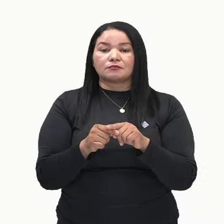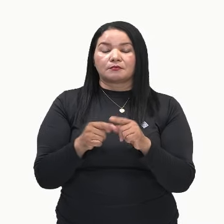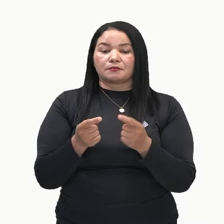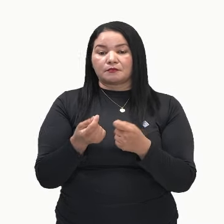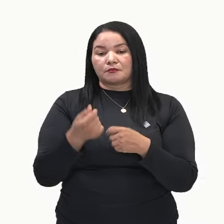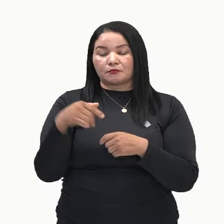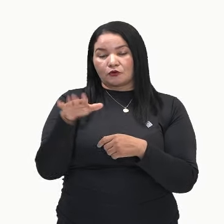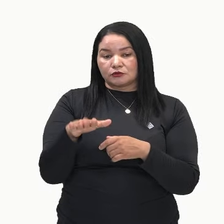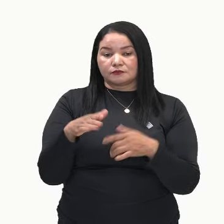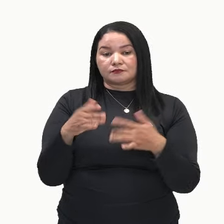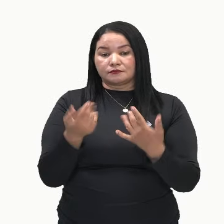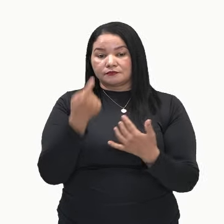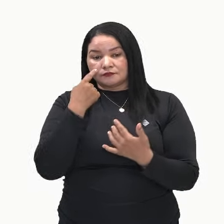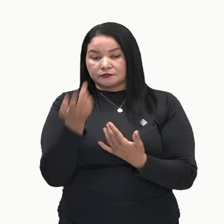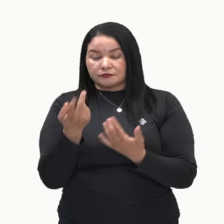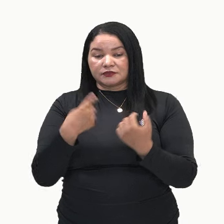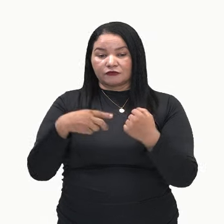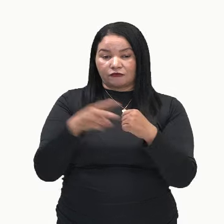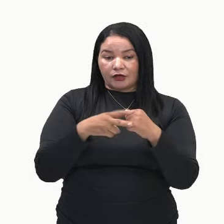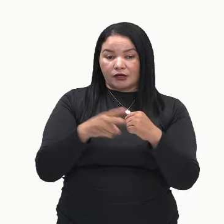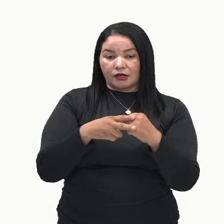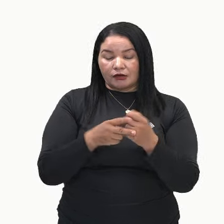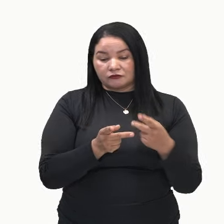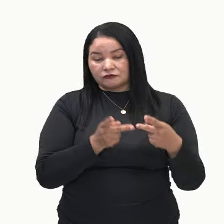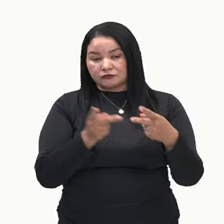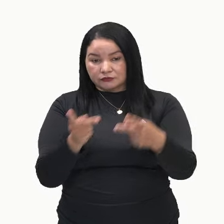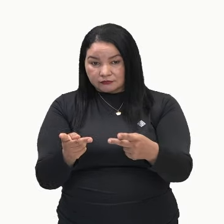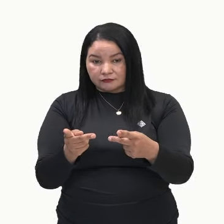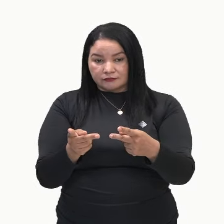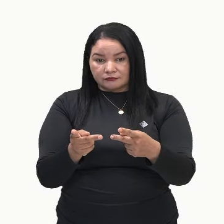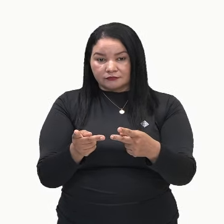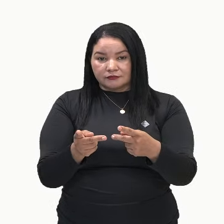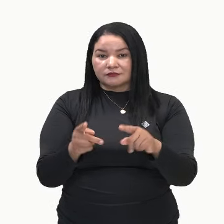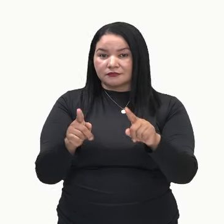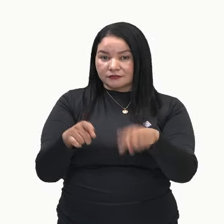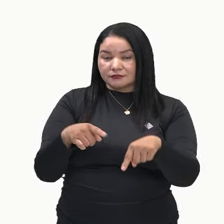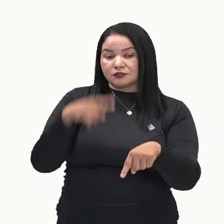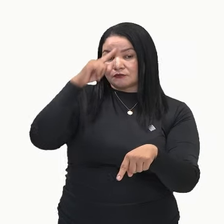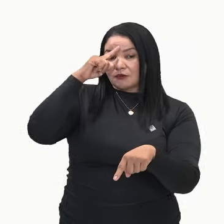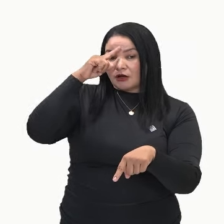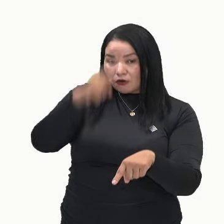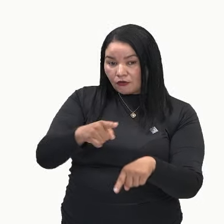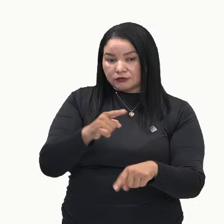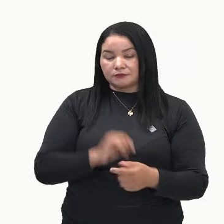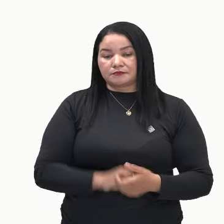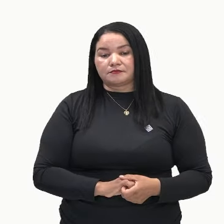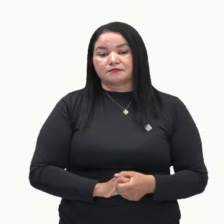promocional. Olha o verbo visitar aqui. Uma ordem.